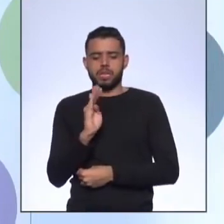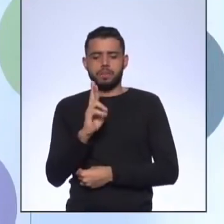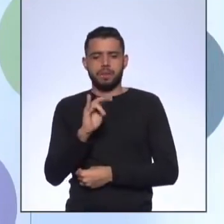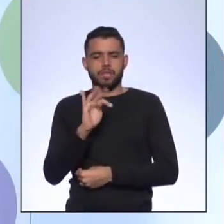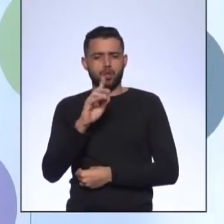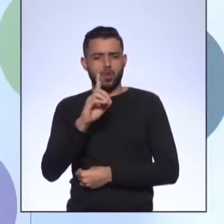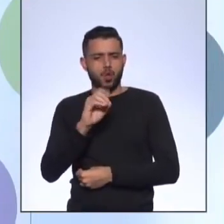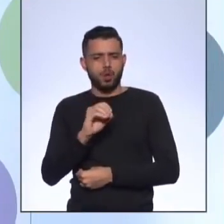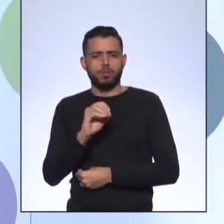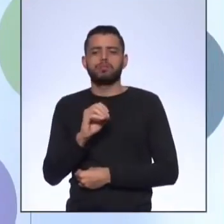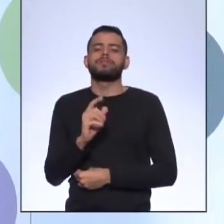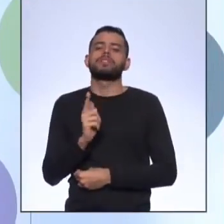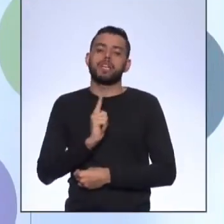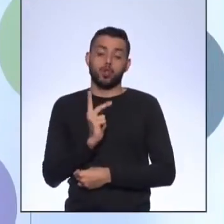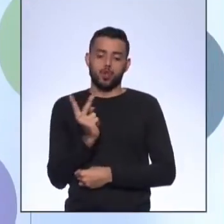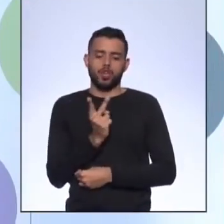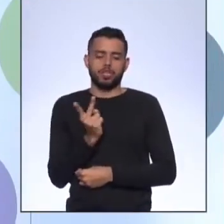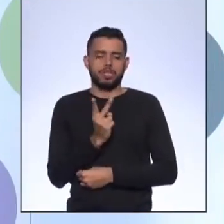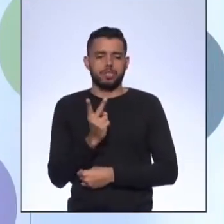Então, quando a gente fala